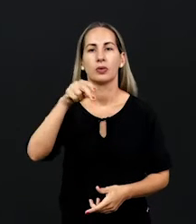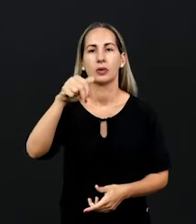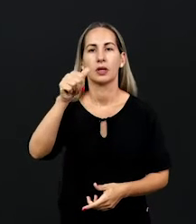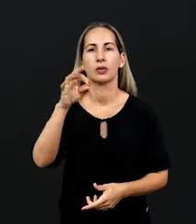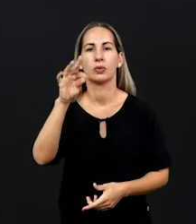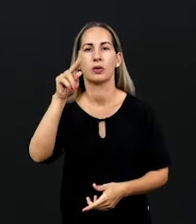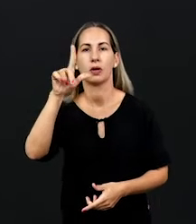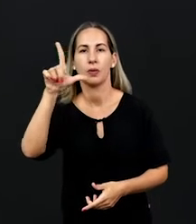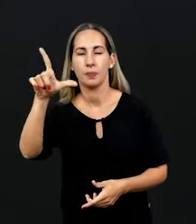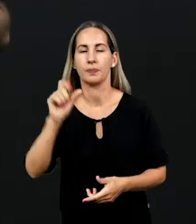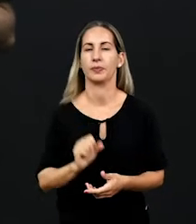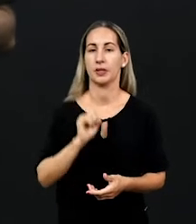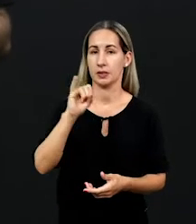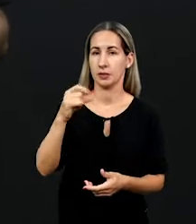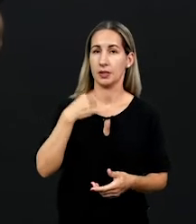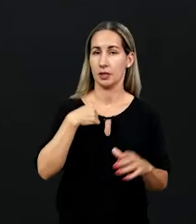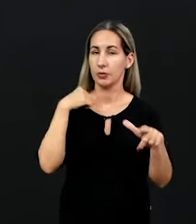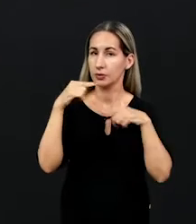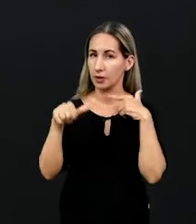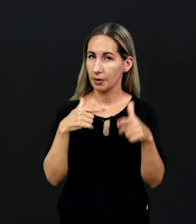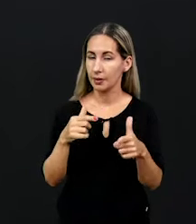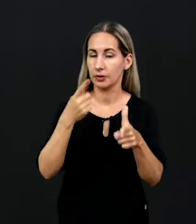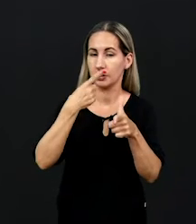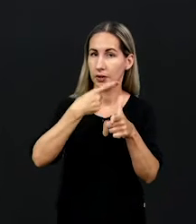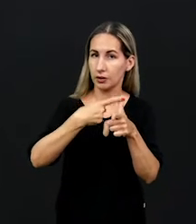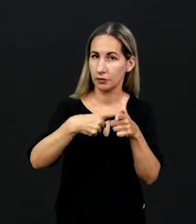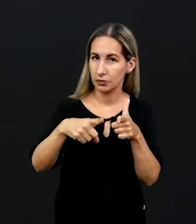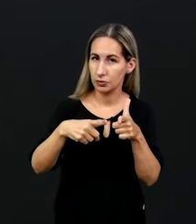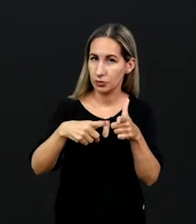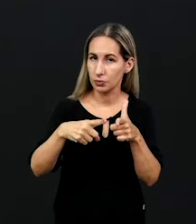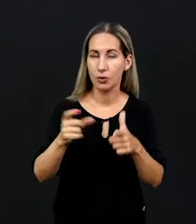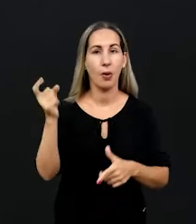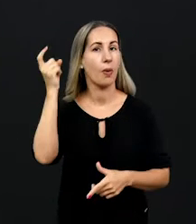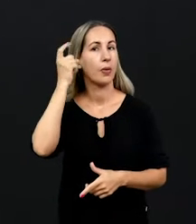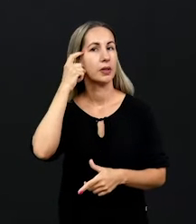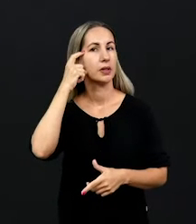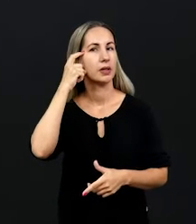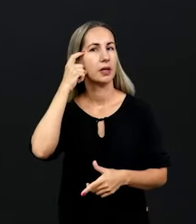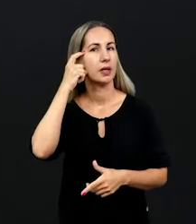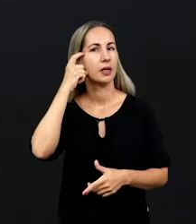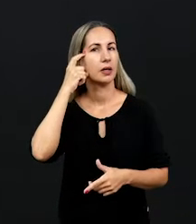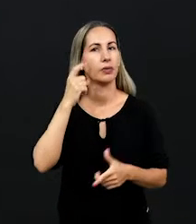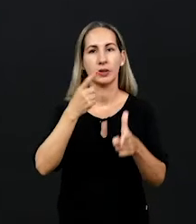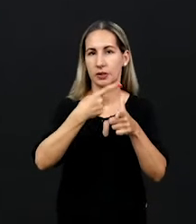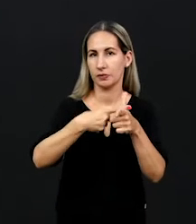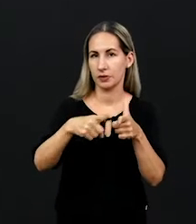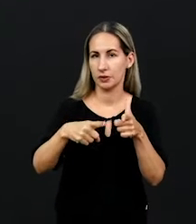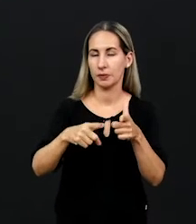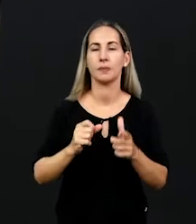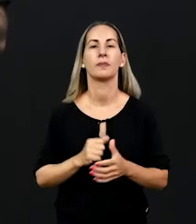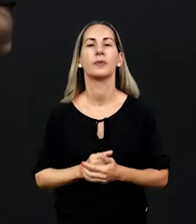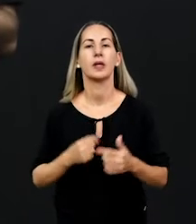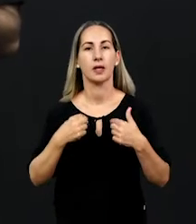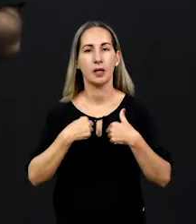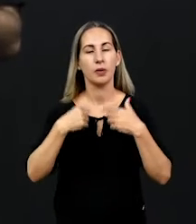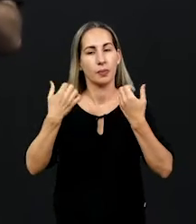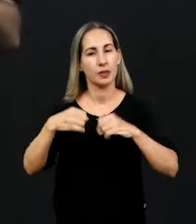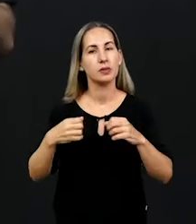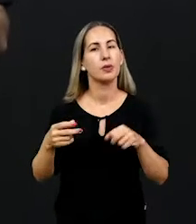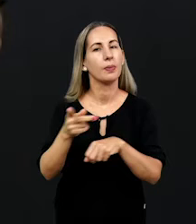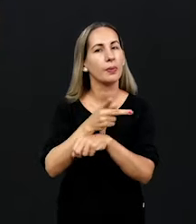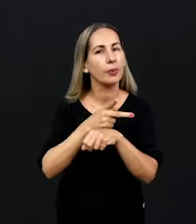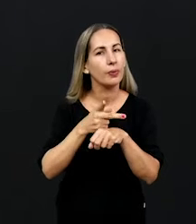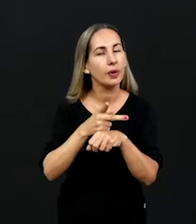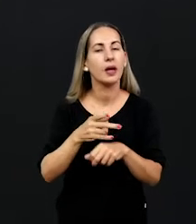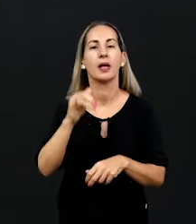natural. Bem, se eu estou trabalhando com divisores, a ideia vem de divisão. Então eu tenho que procurar aqui,